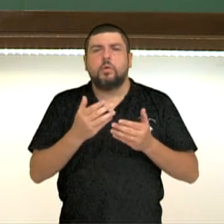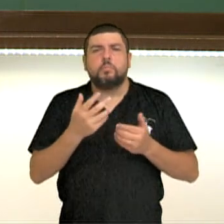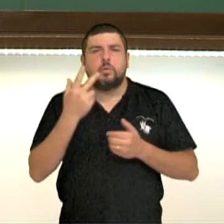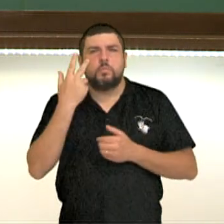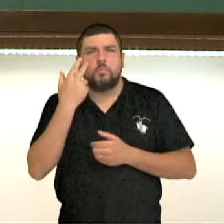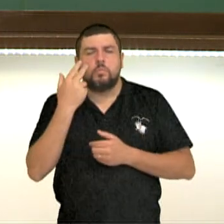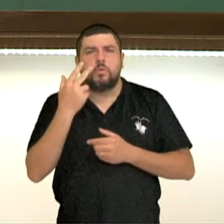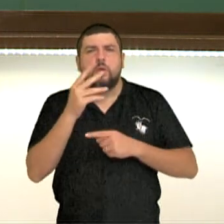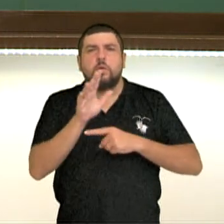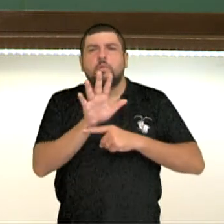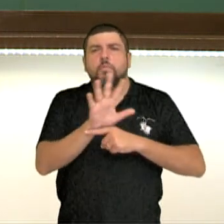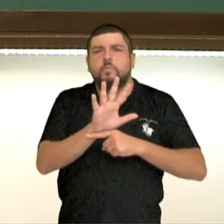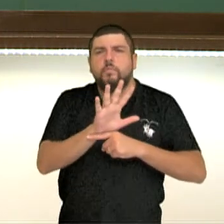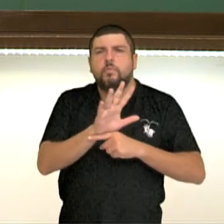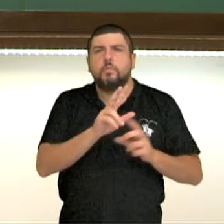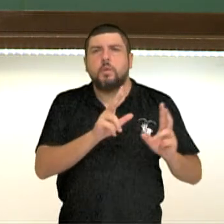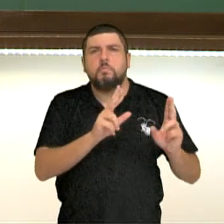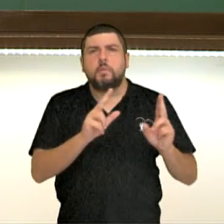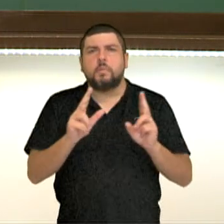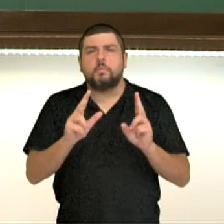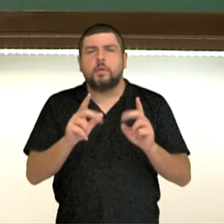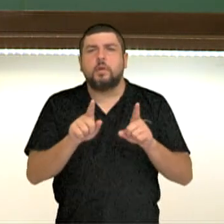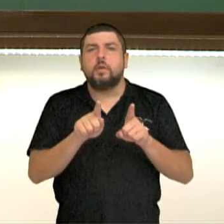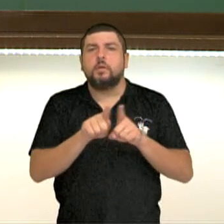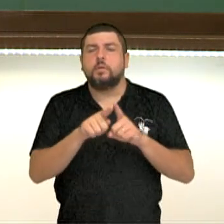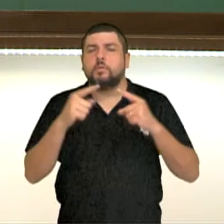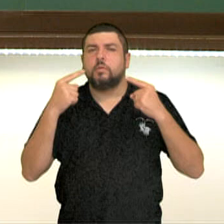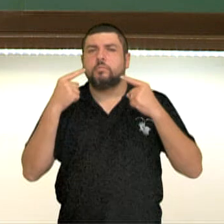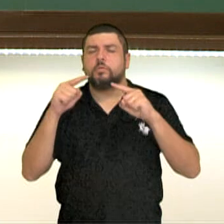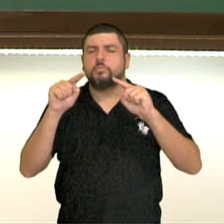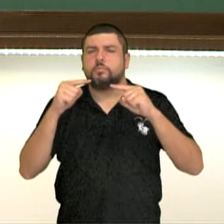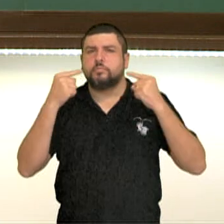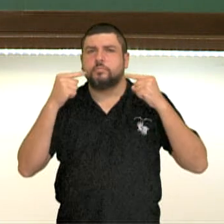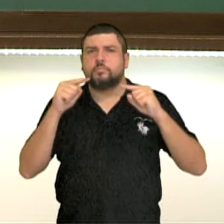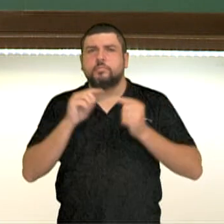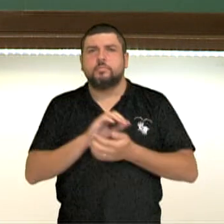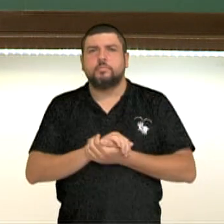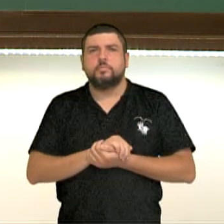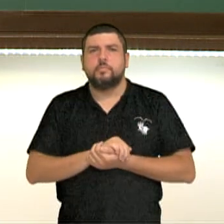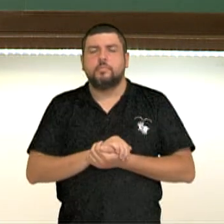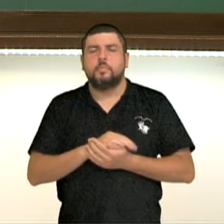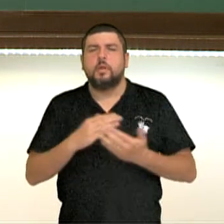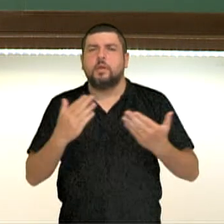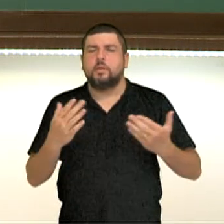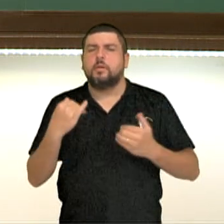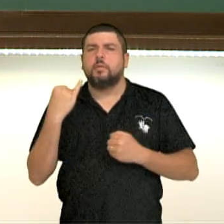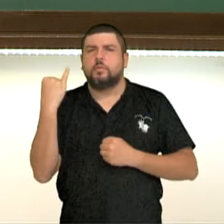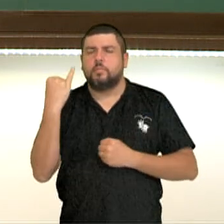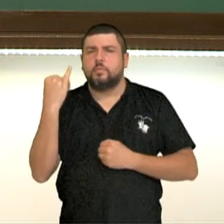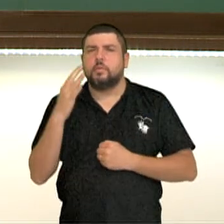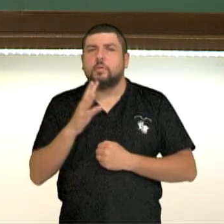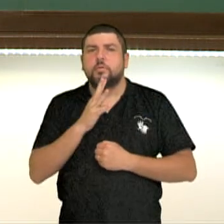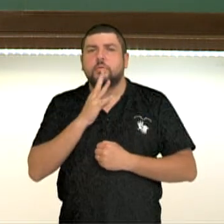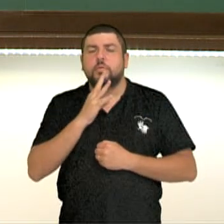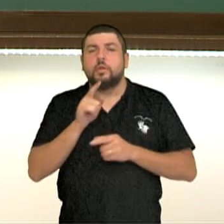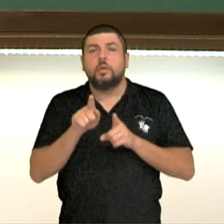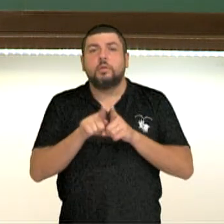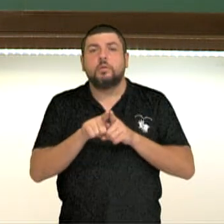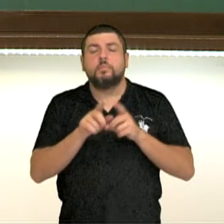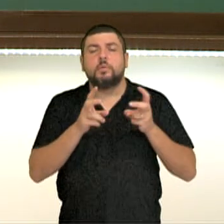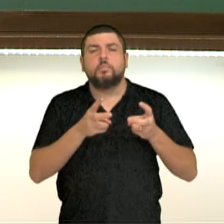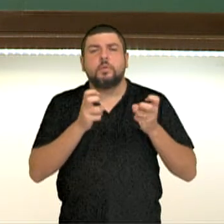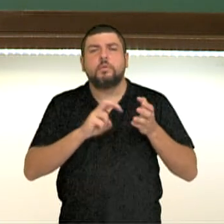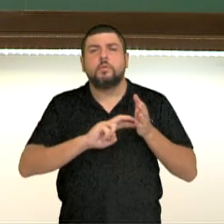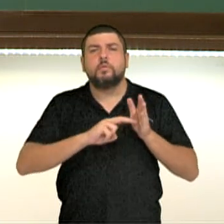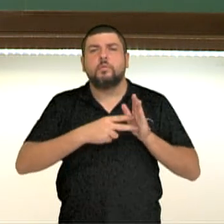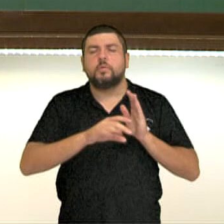séries, nos filmes e também nas músicas. Então é muito importante nós conhecermos e sabermos identificar o sentido ali